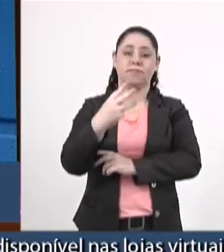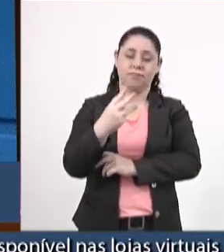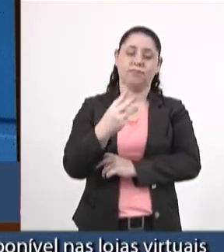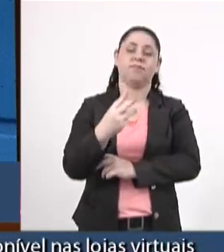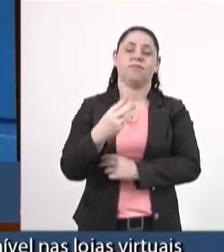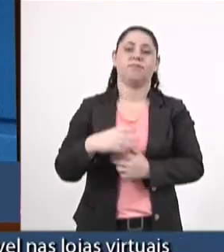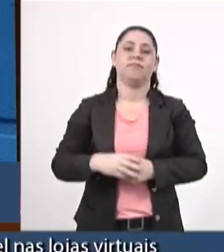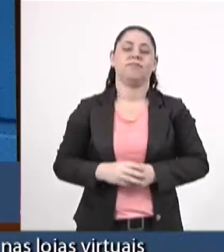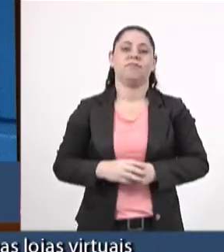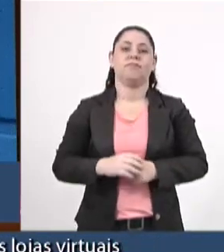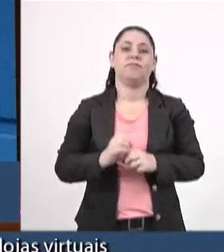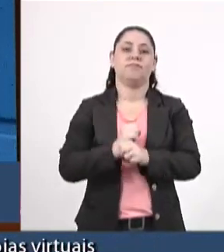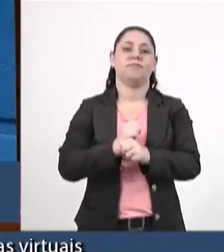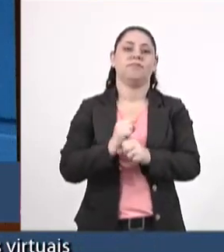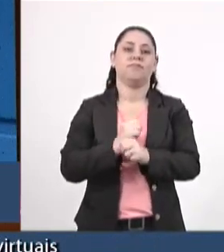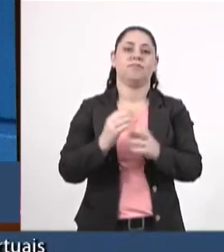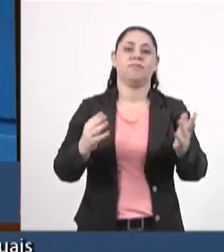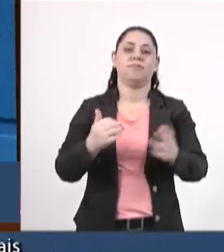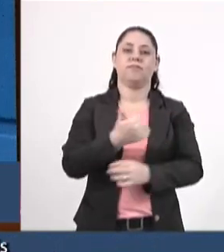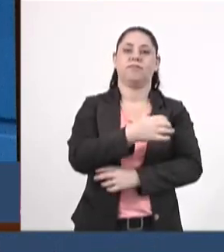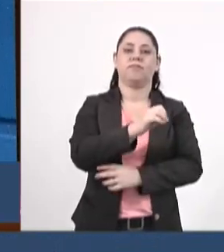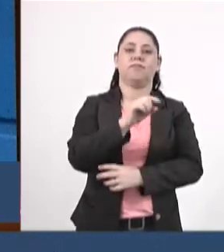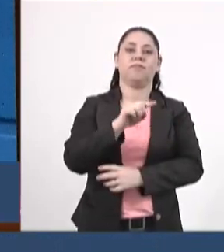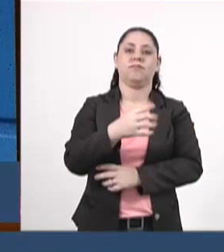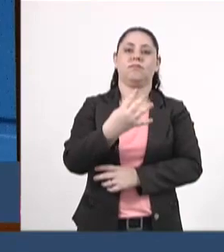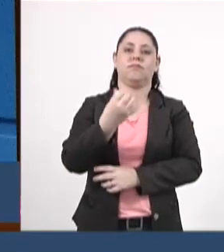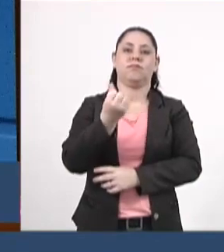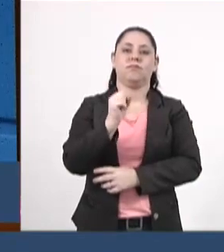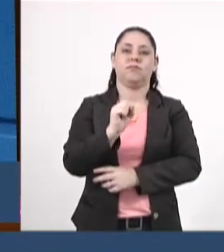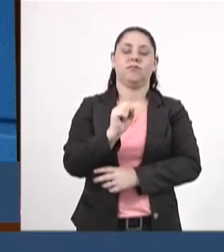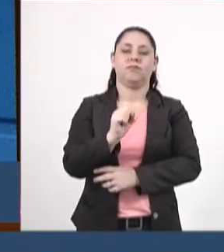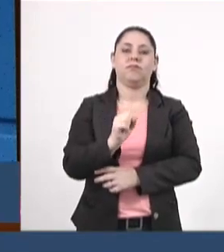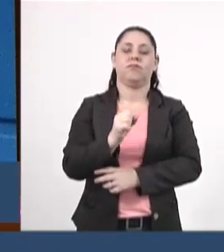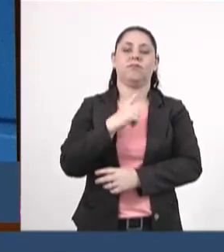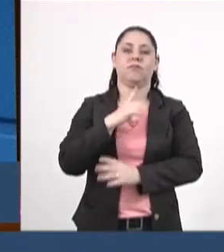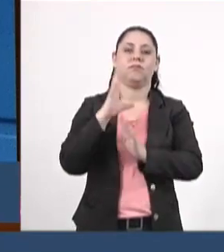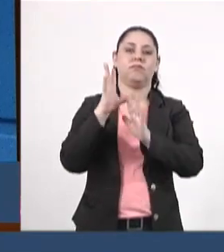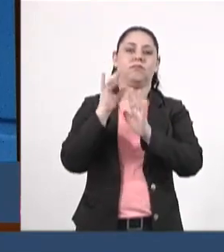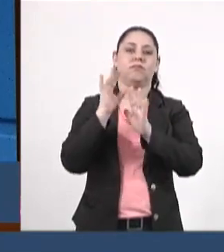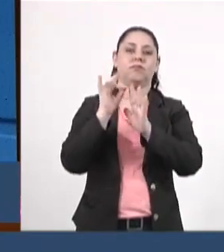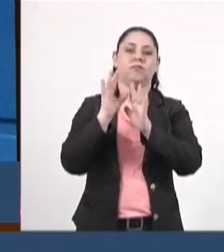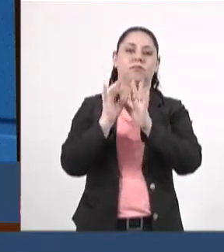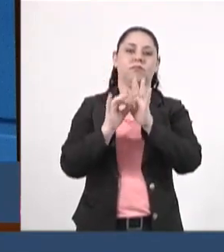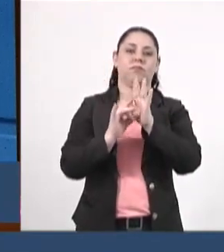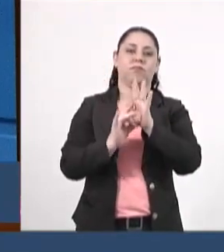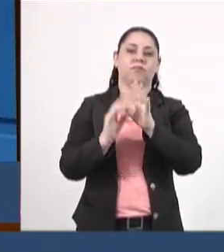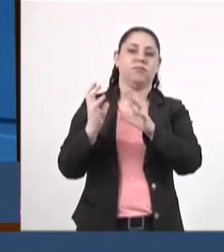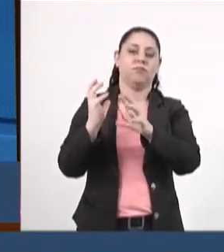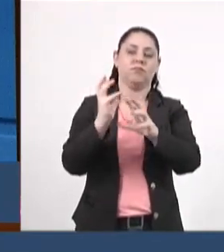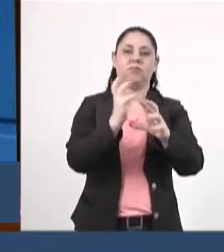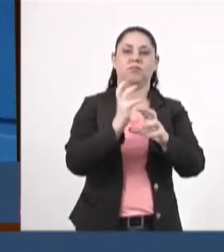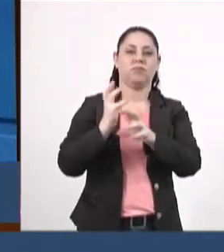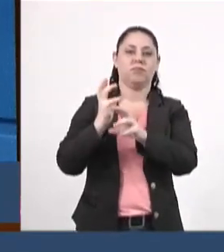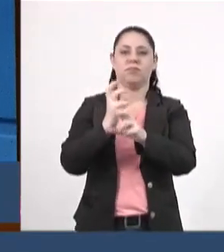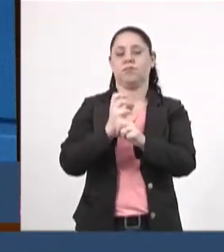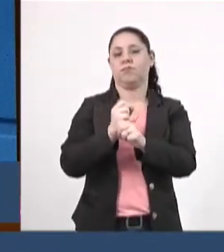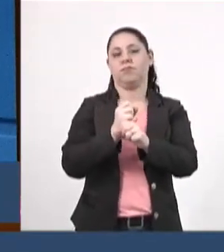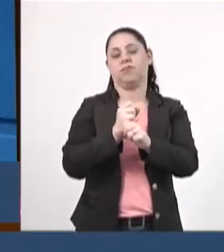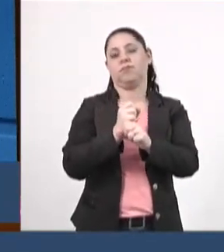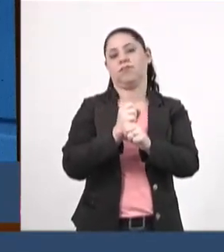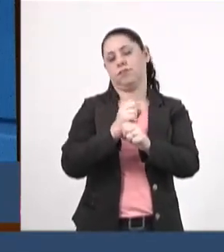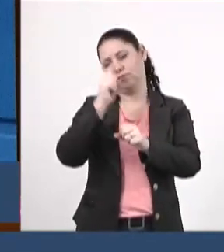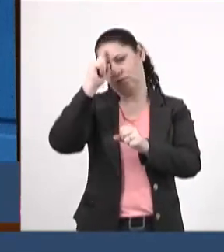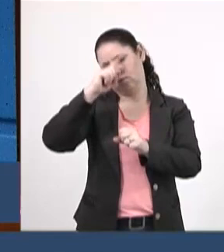17,93%, esse ano 10,48%. Existem vários componentes que formam, tá certo, que